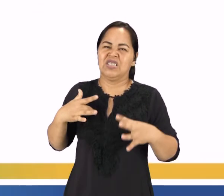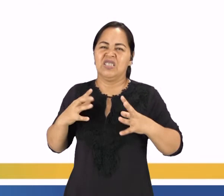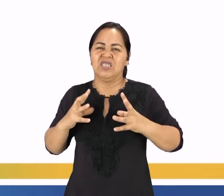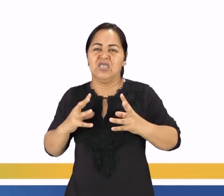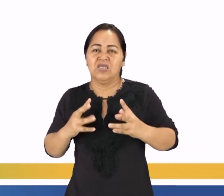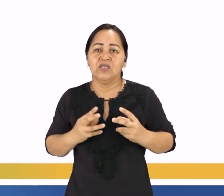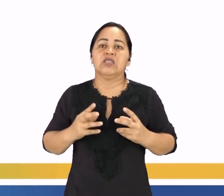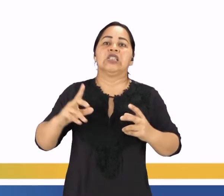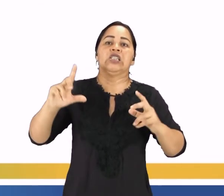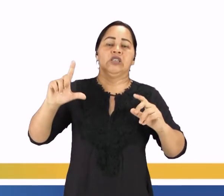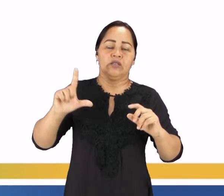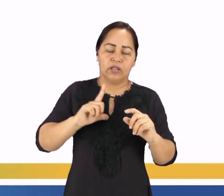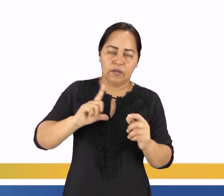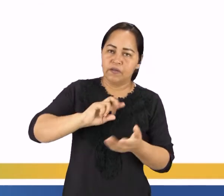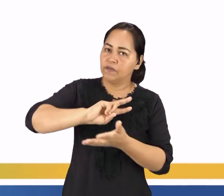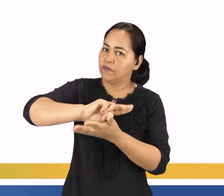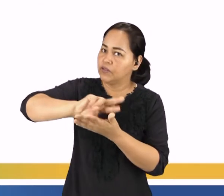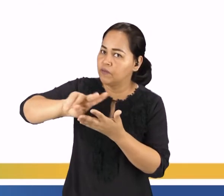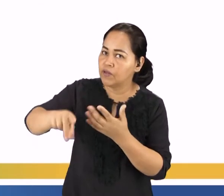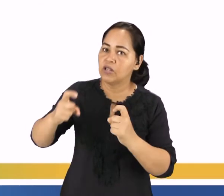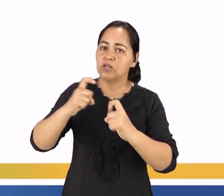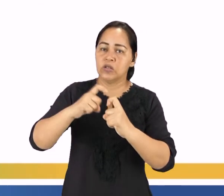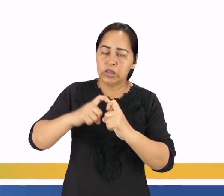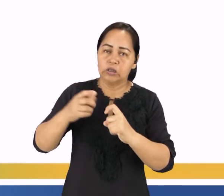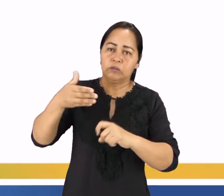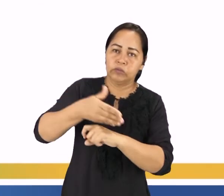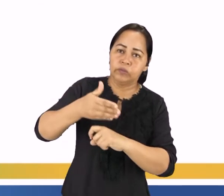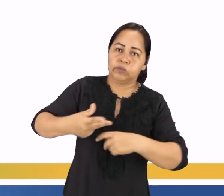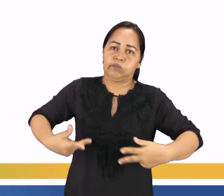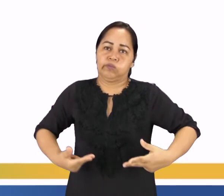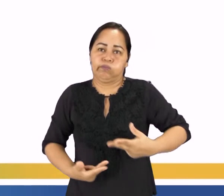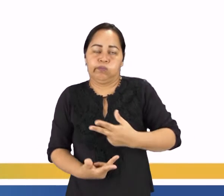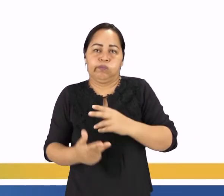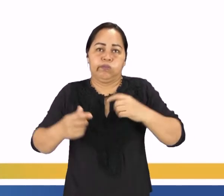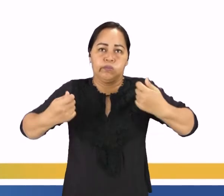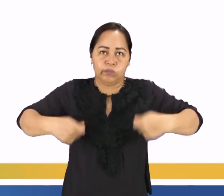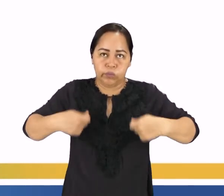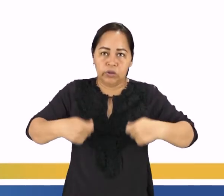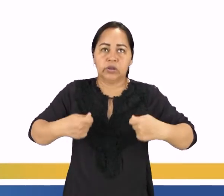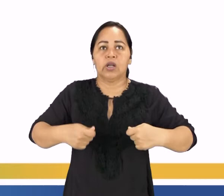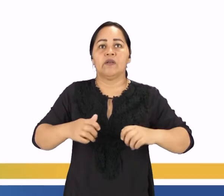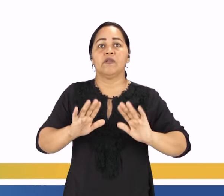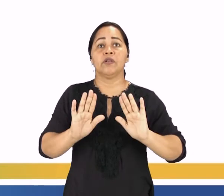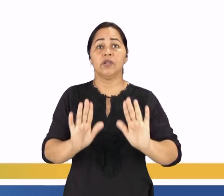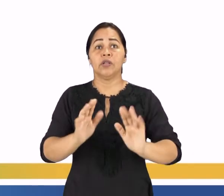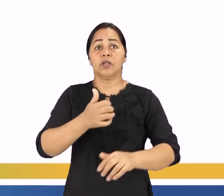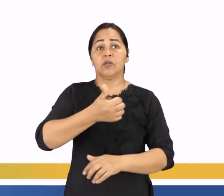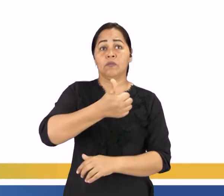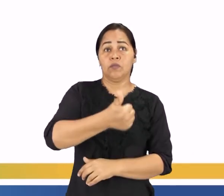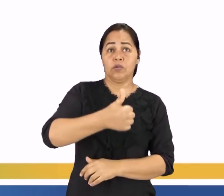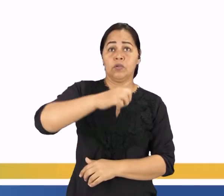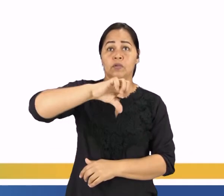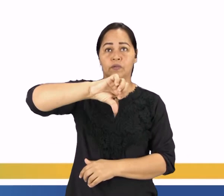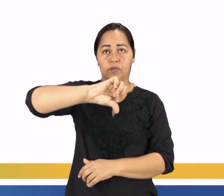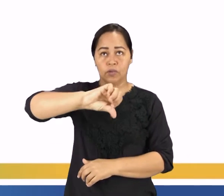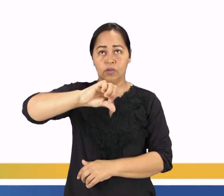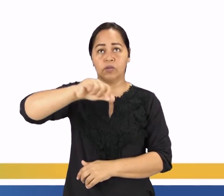várias cirurgias, falece em 23 de setembro de 1973,